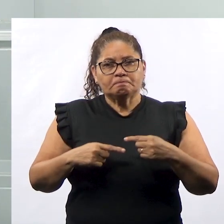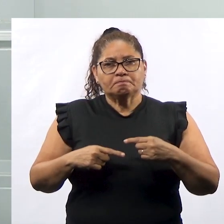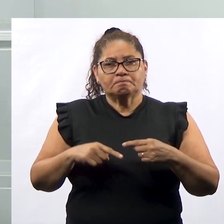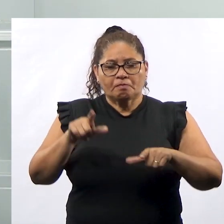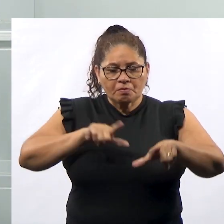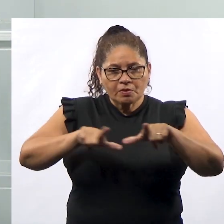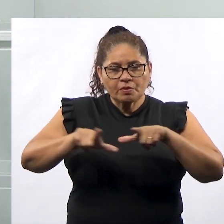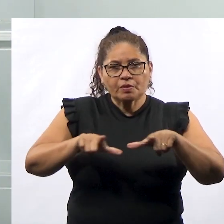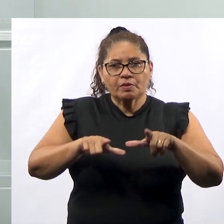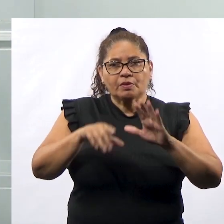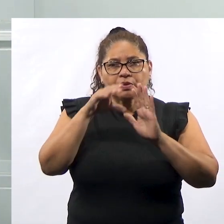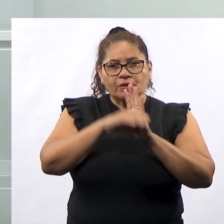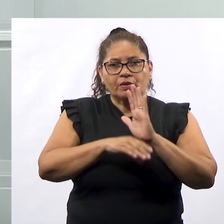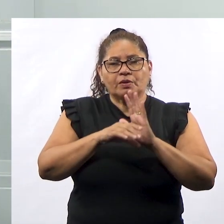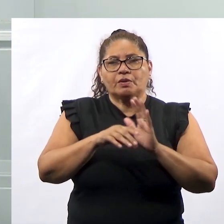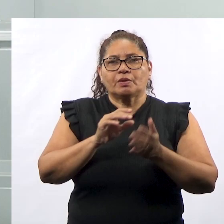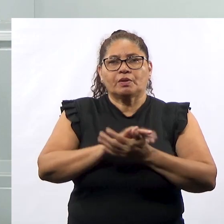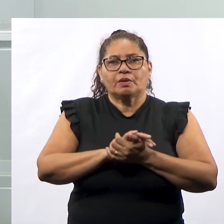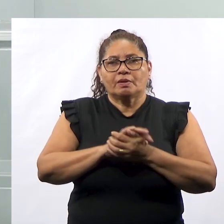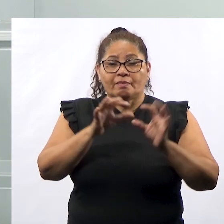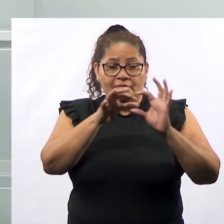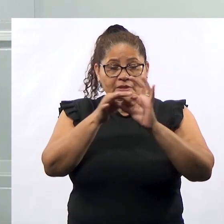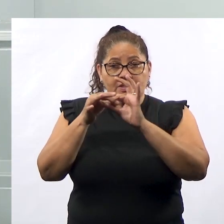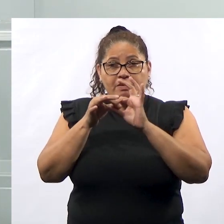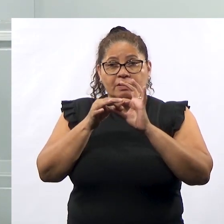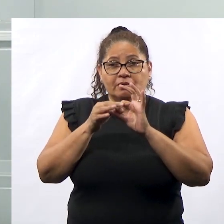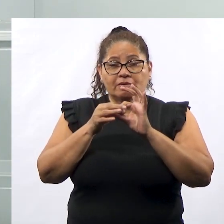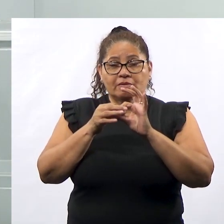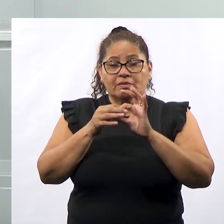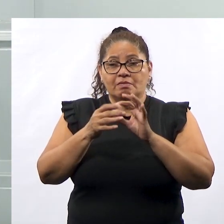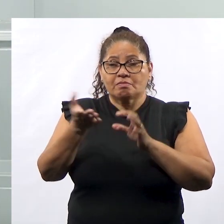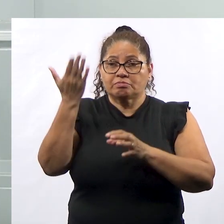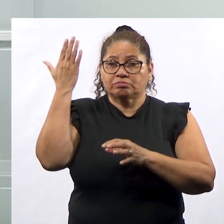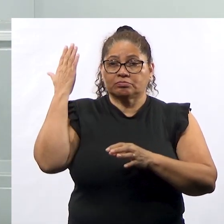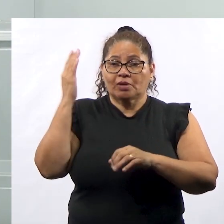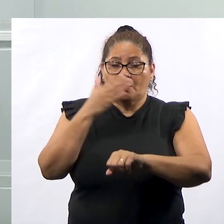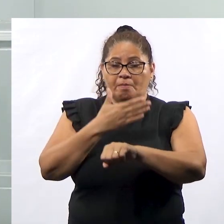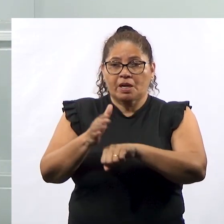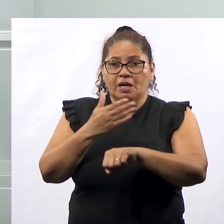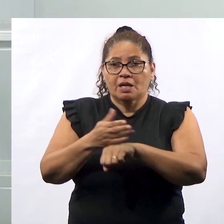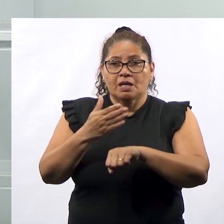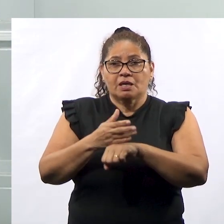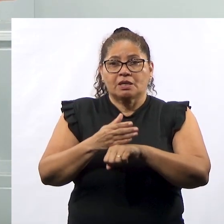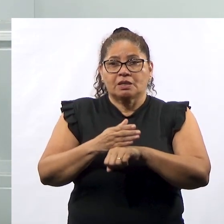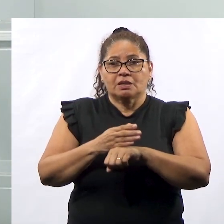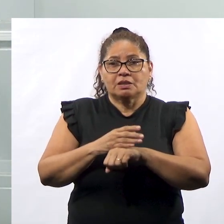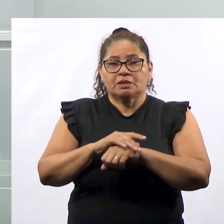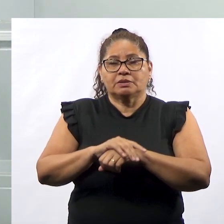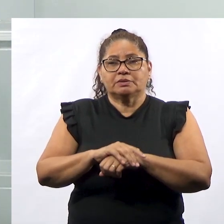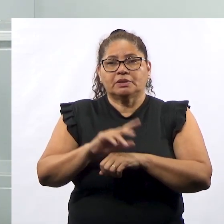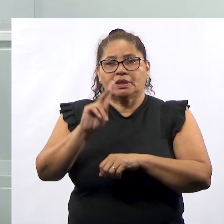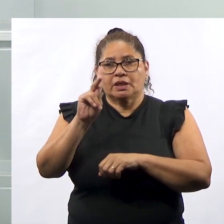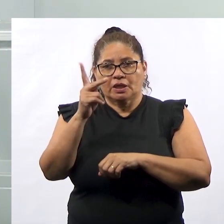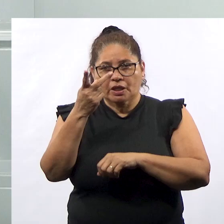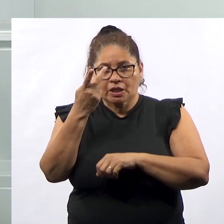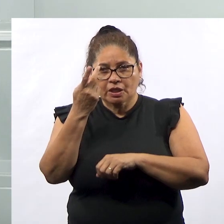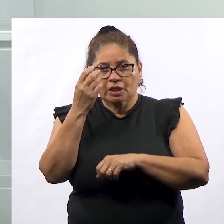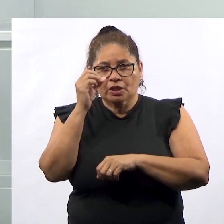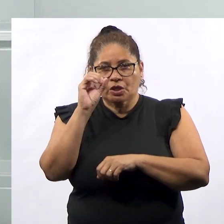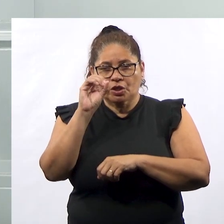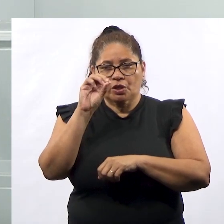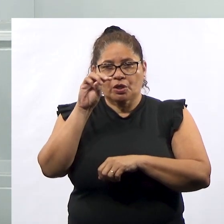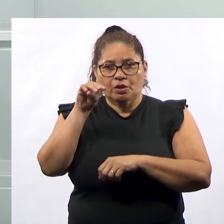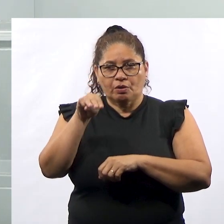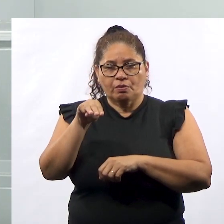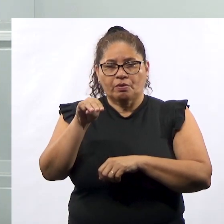esse trabalho, o currículo ele vai ser ligado ao que eu falei anteriormente como uma prática homogeneizante e